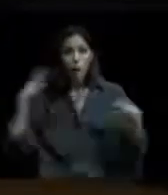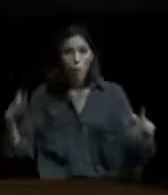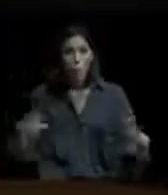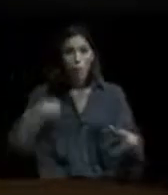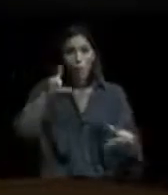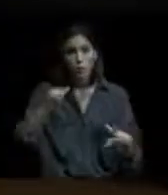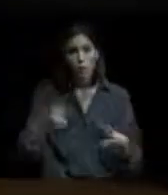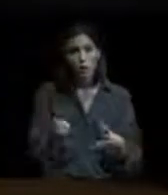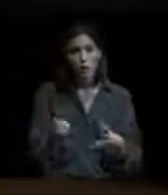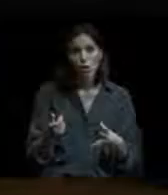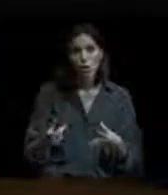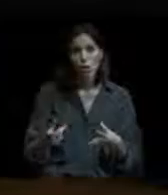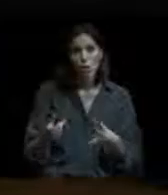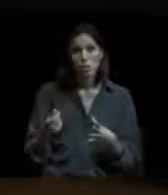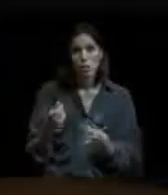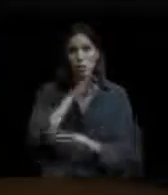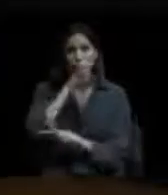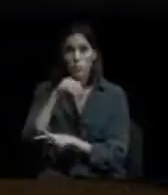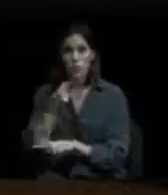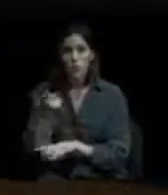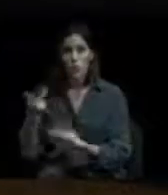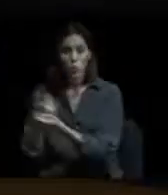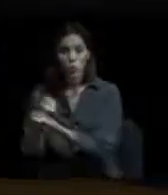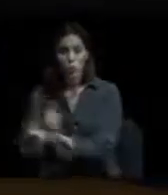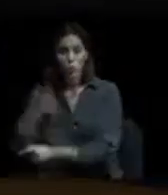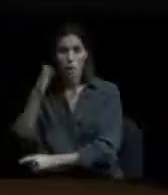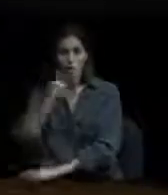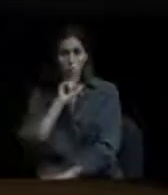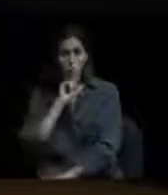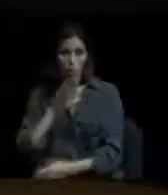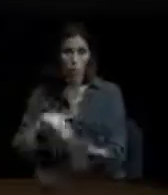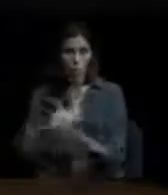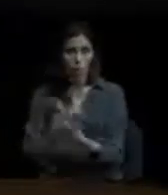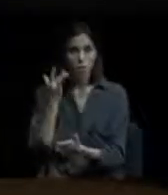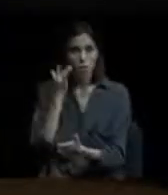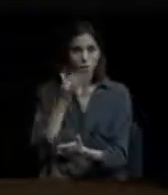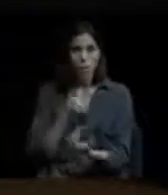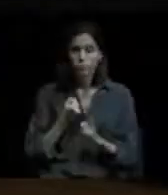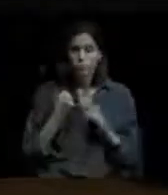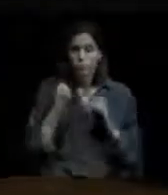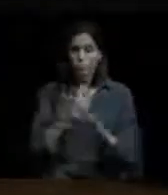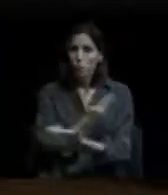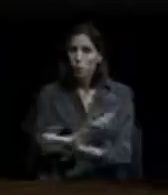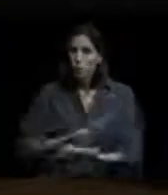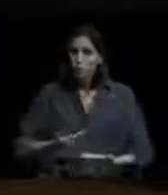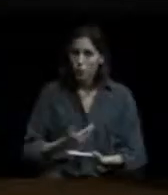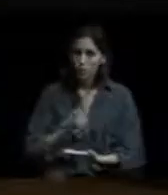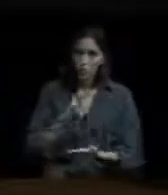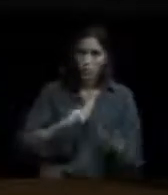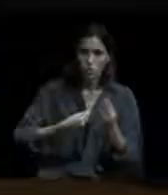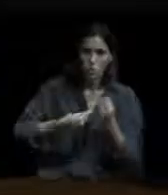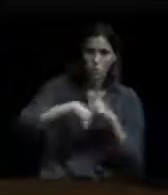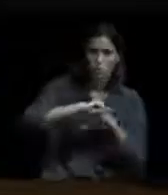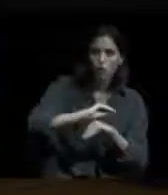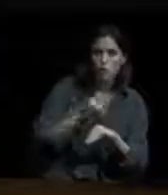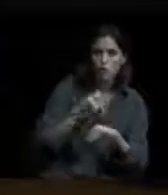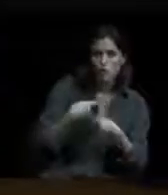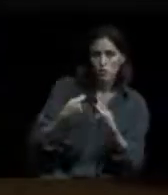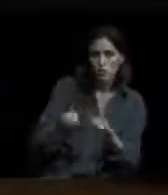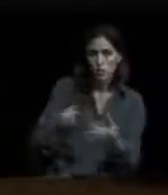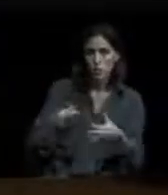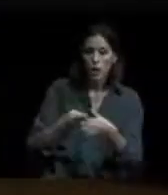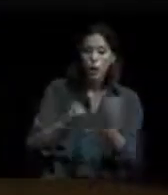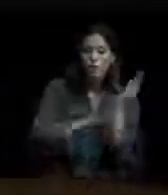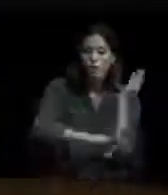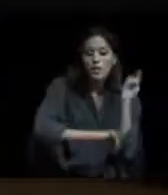das famílias estava a criar uma situação incomportável. Agora é anunciado o reforço do financiamento para algumas